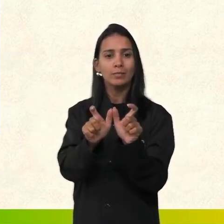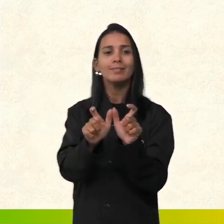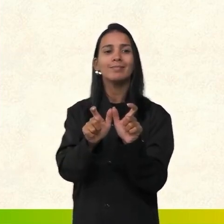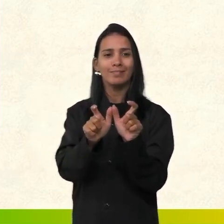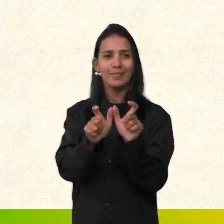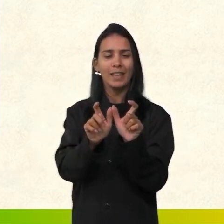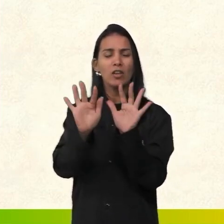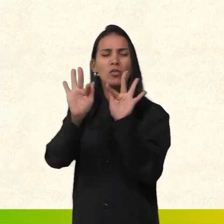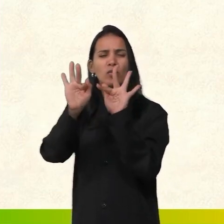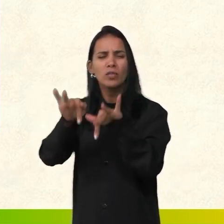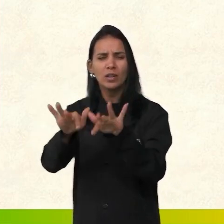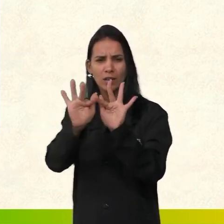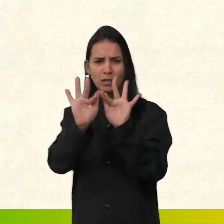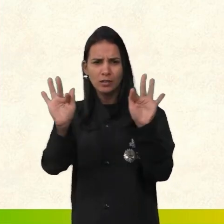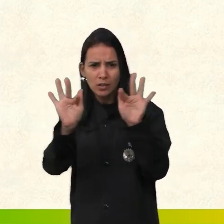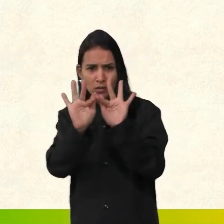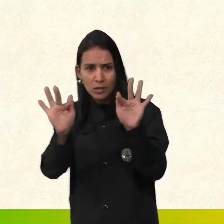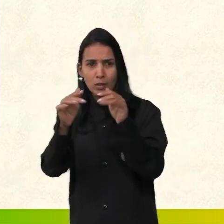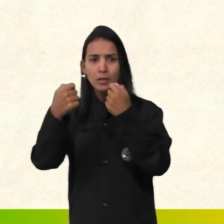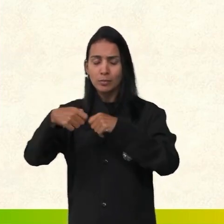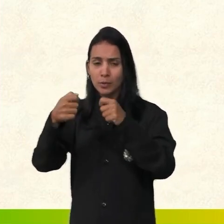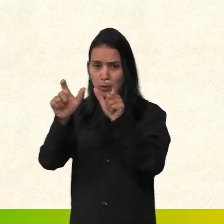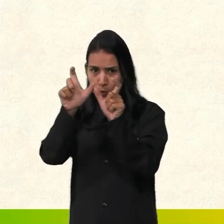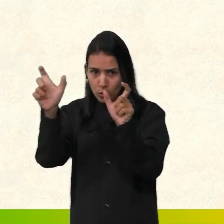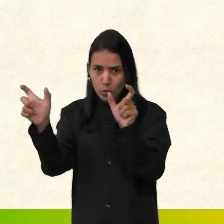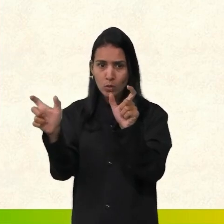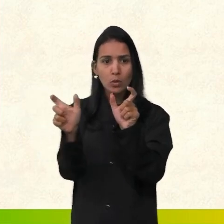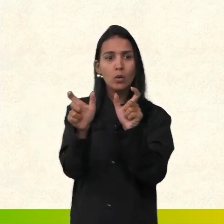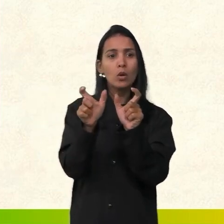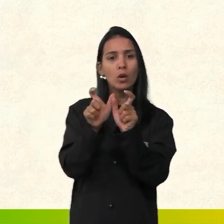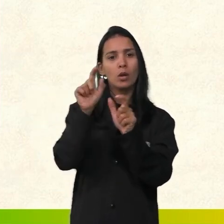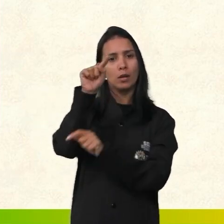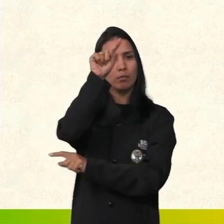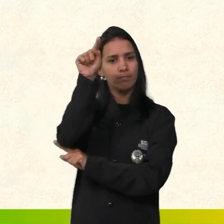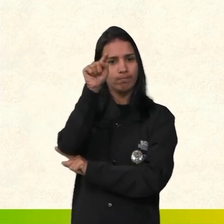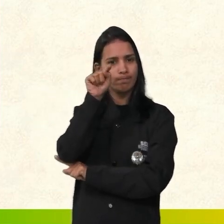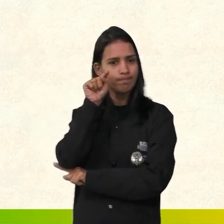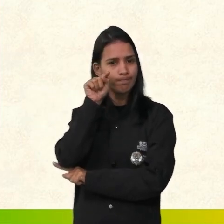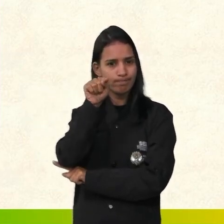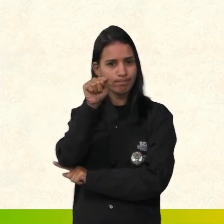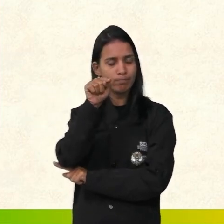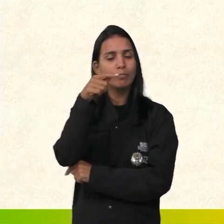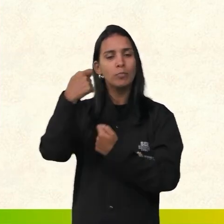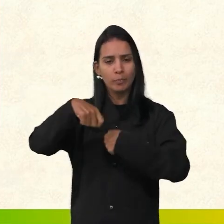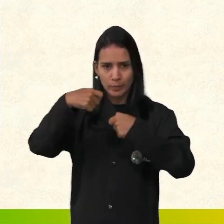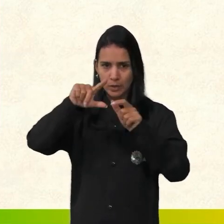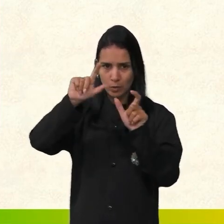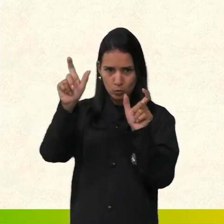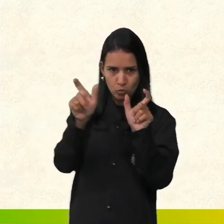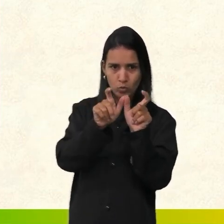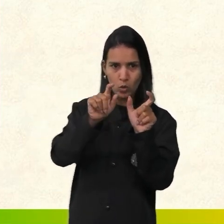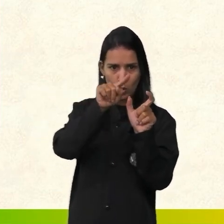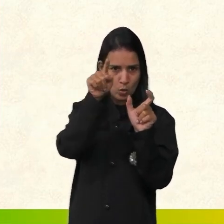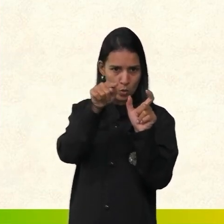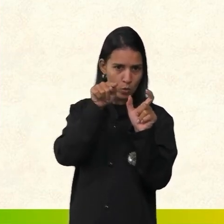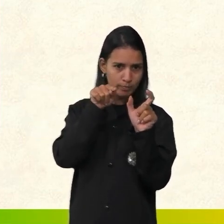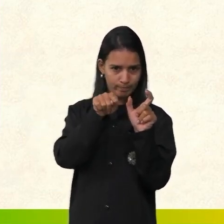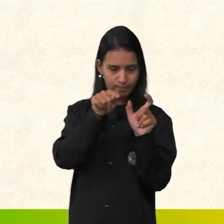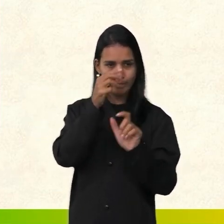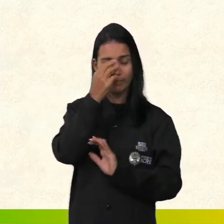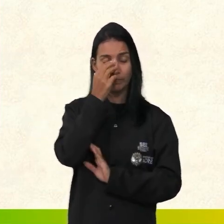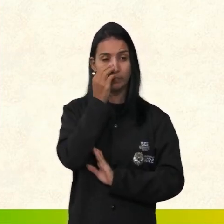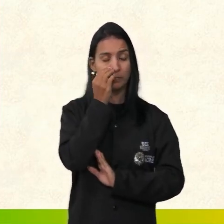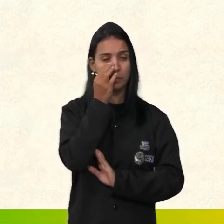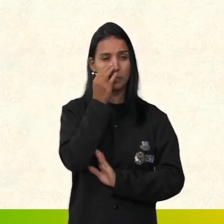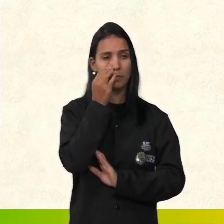caso você queira formular uma pergunta, o sinal de interrogação. Então, nós temos aqui o primeiro